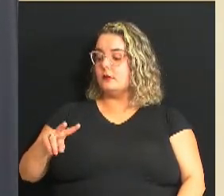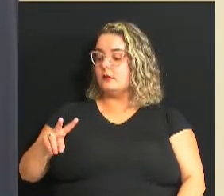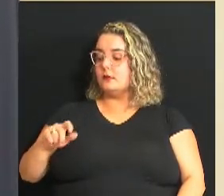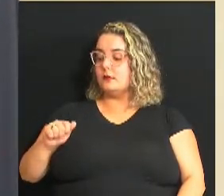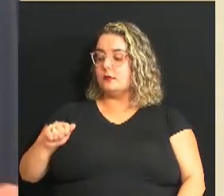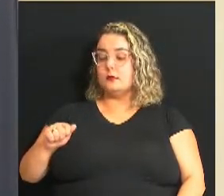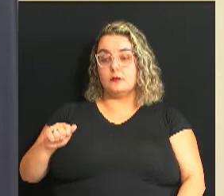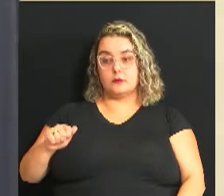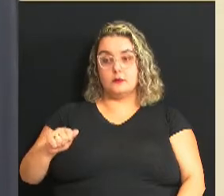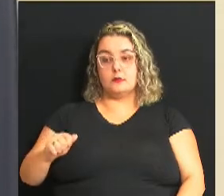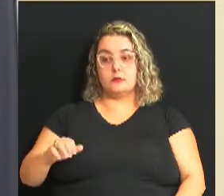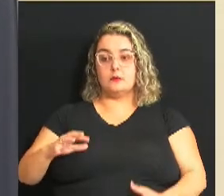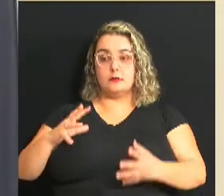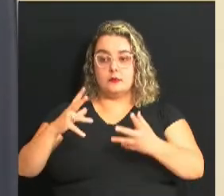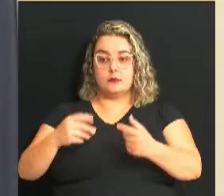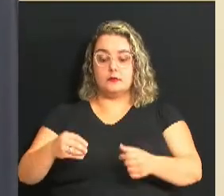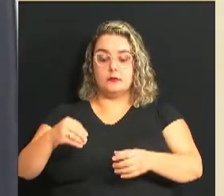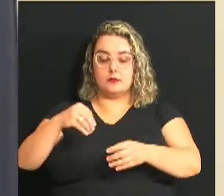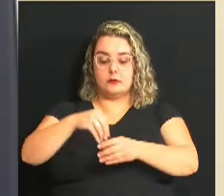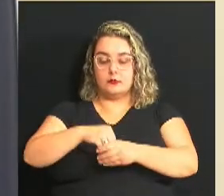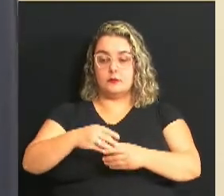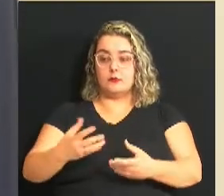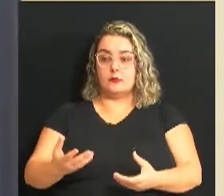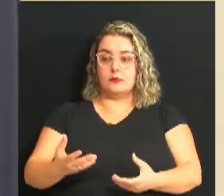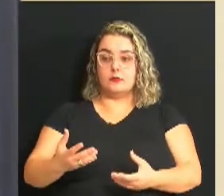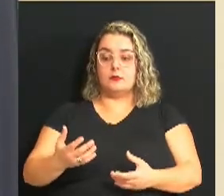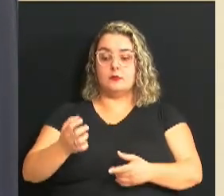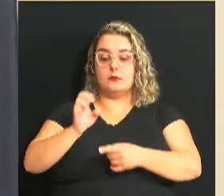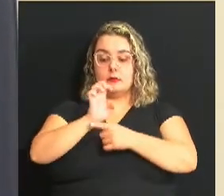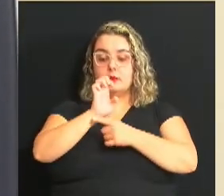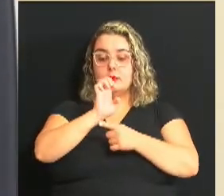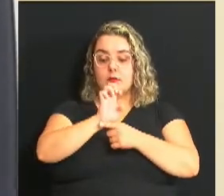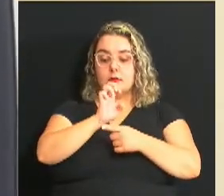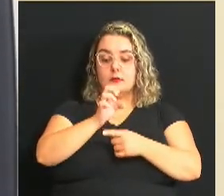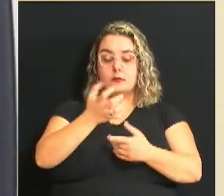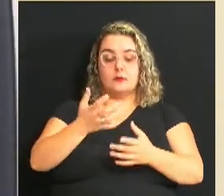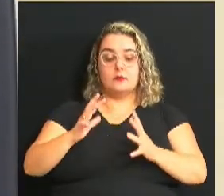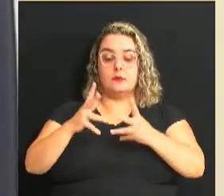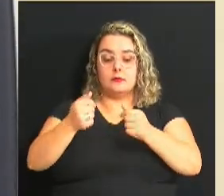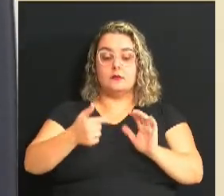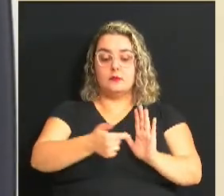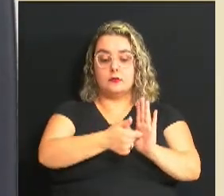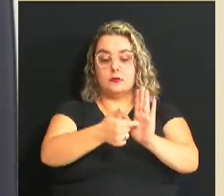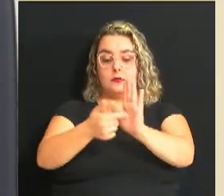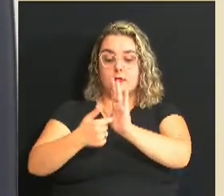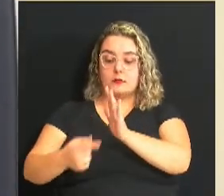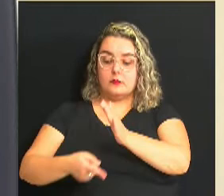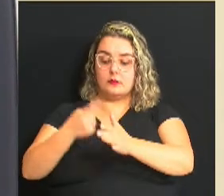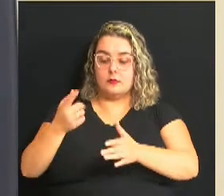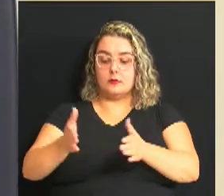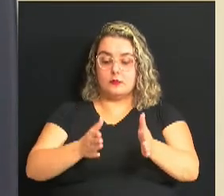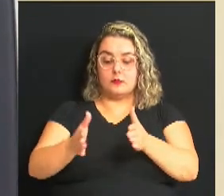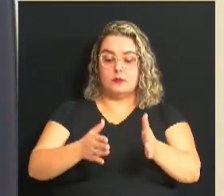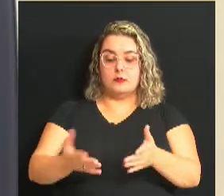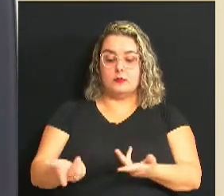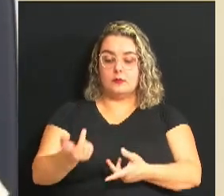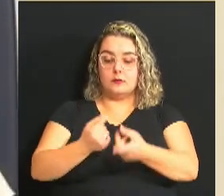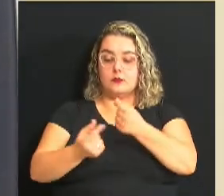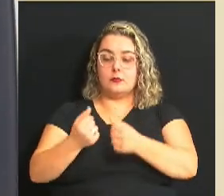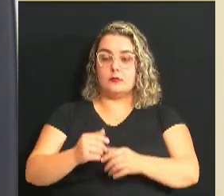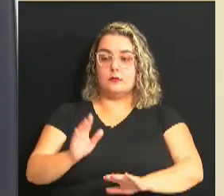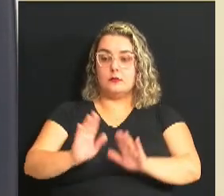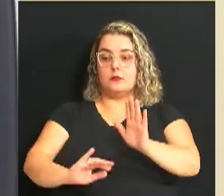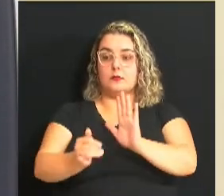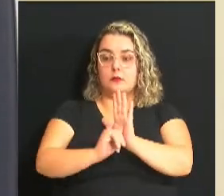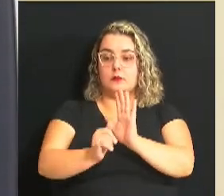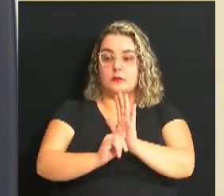interno, a sala de exposições e tudo, está contemplado nessa primeira etapa, que foi orçada em licitação em cerca